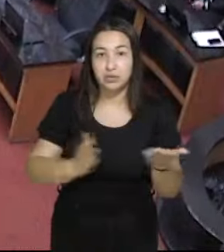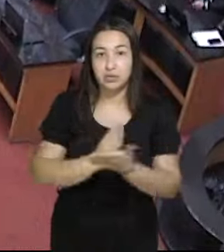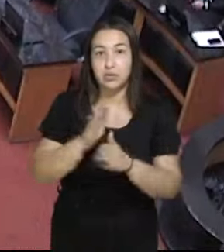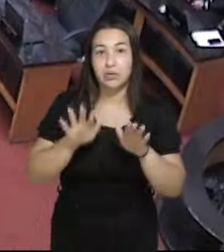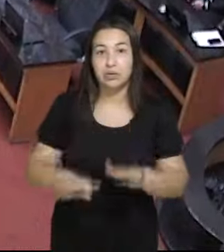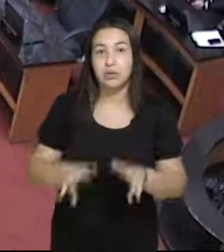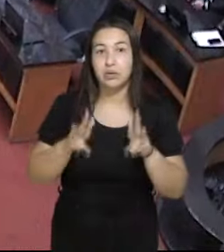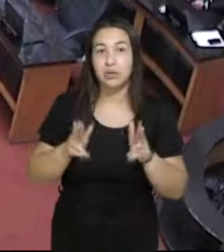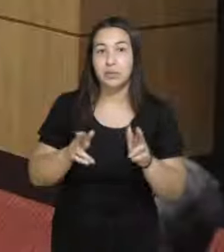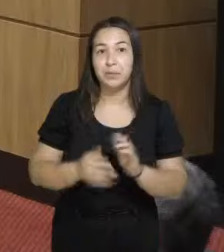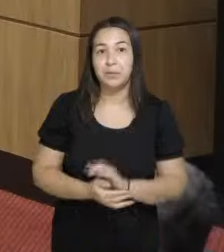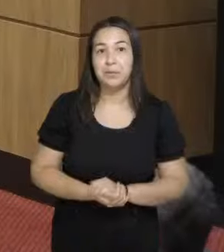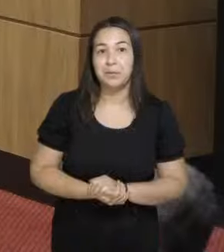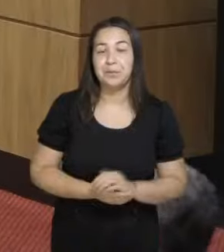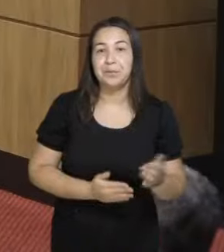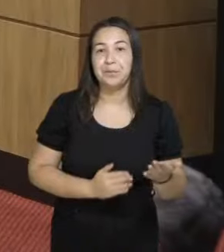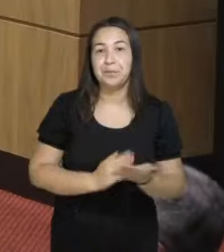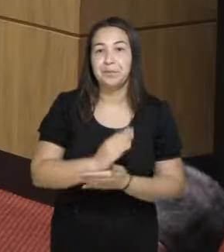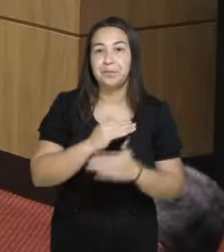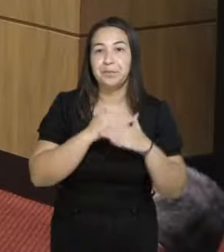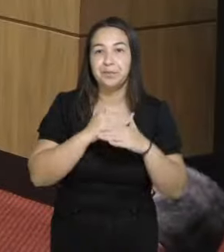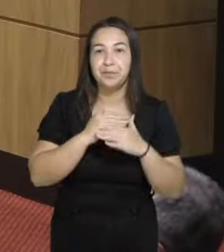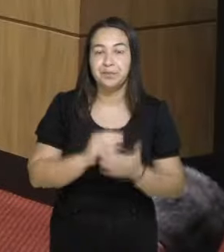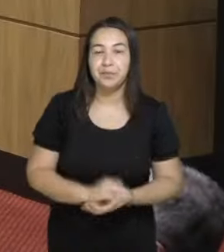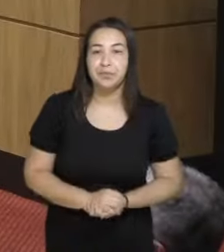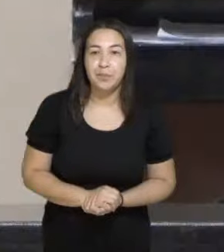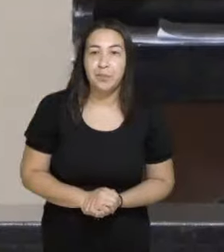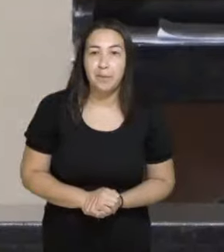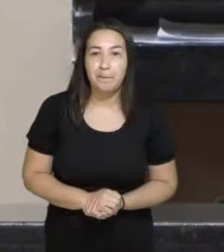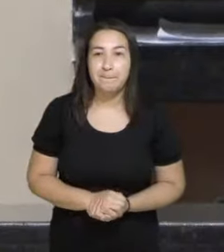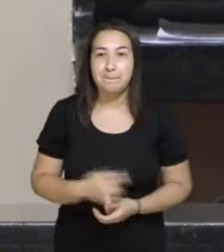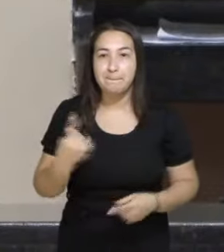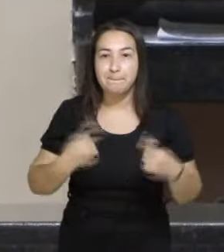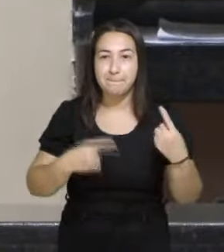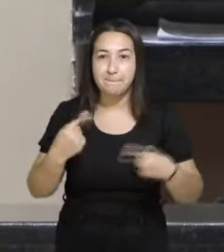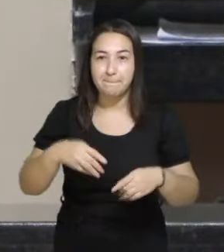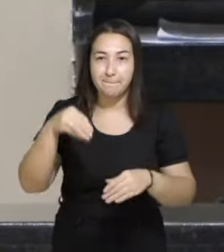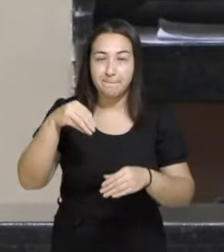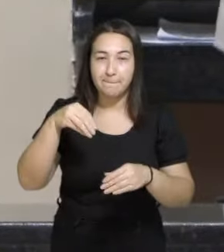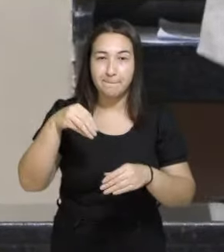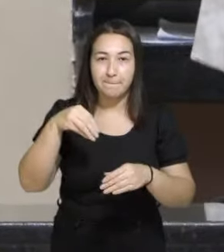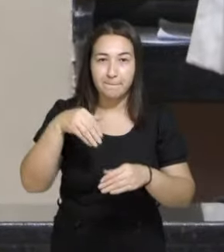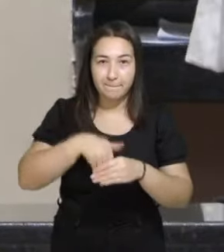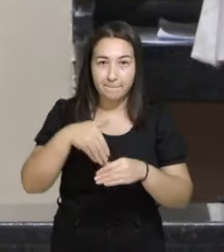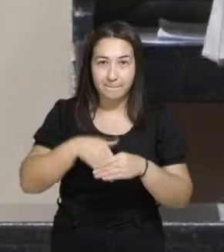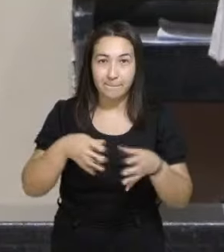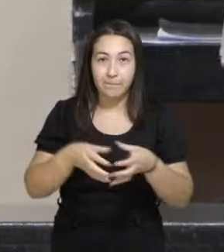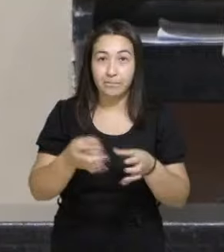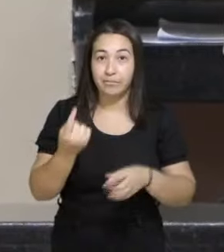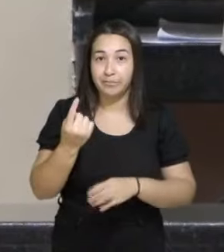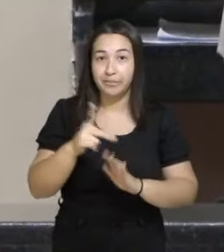permaneçam como se encontram. Aprovado por unanimidade. Discussão e votação em turno único do projeto de